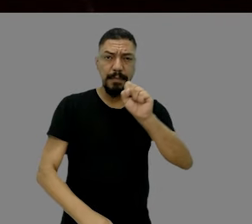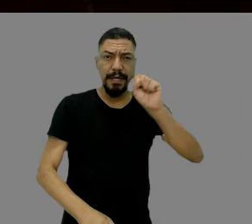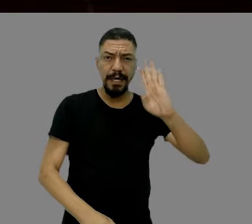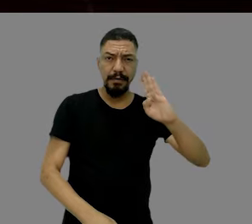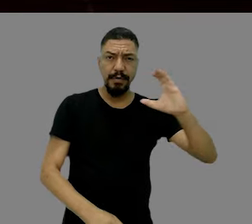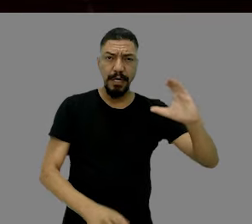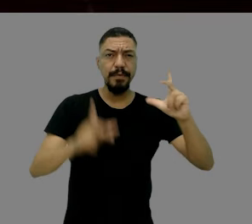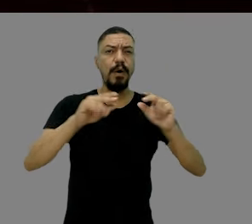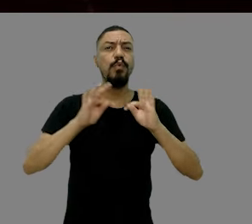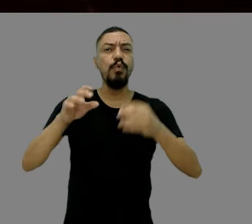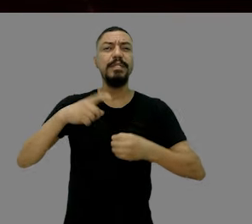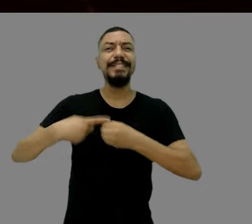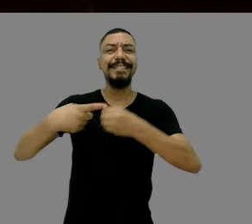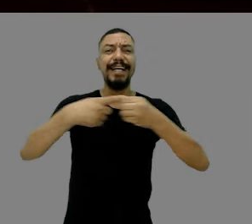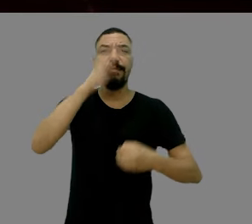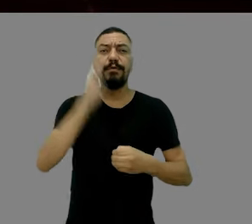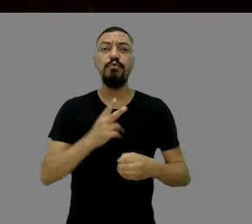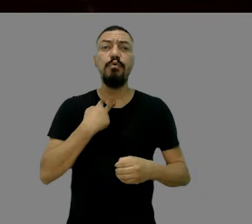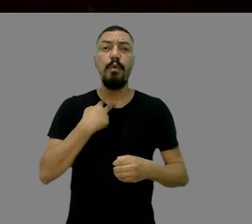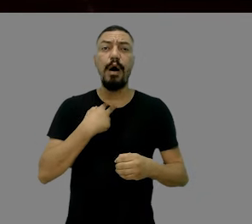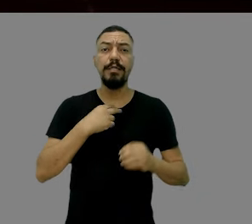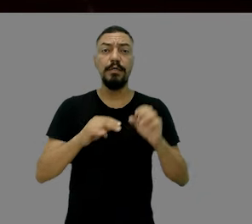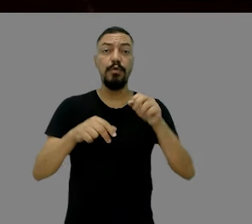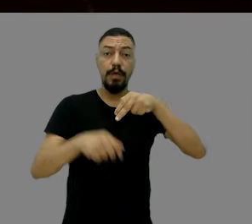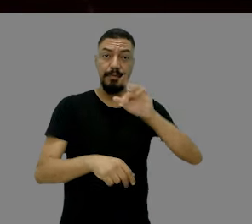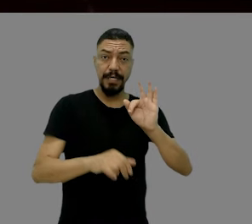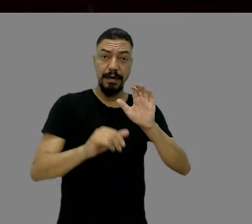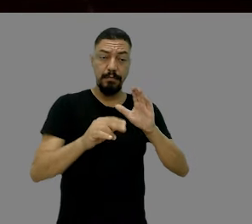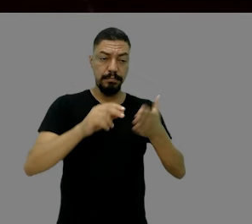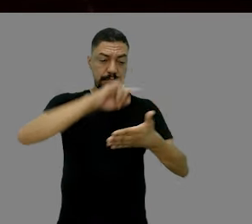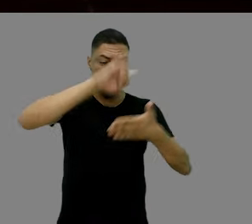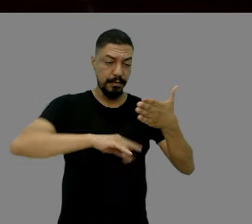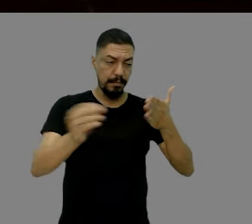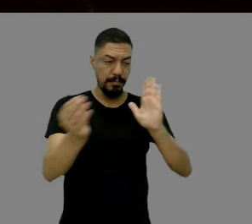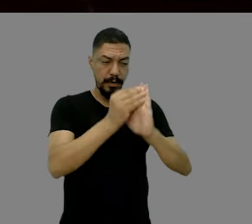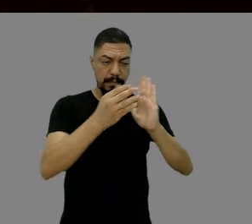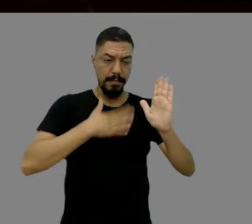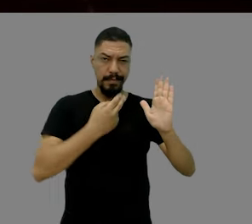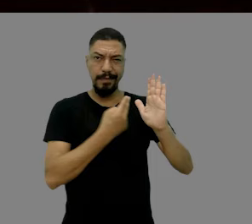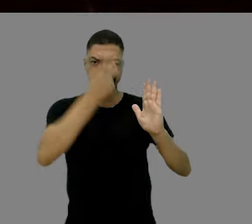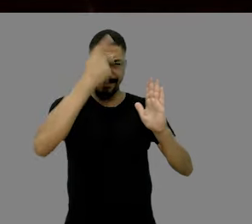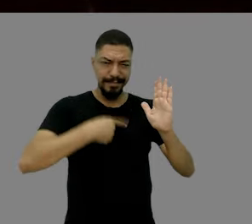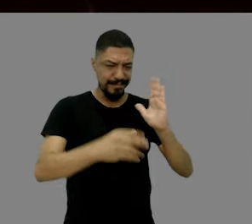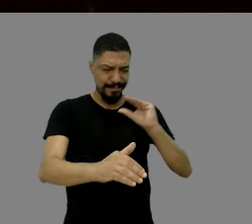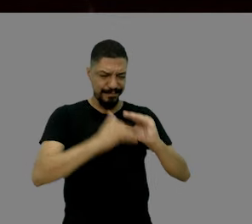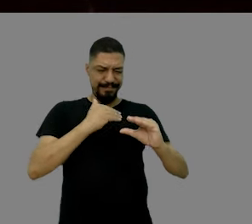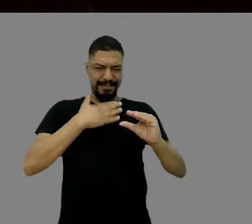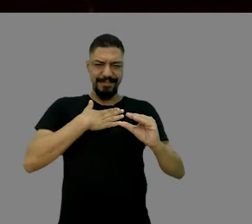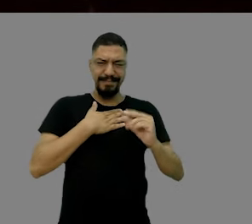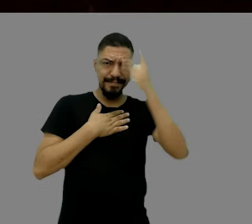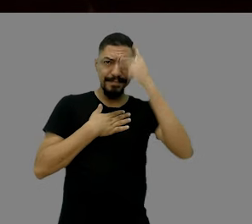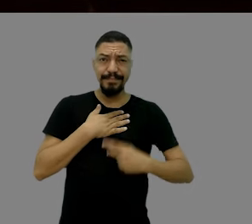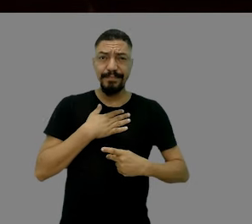onde a gente não pode emitir nota para si próprio. Então, nesse caso, existem outras formas de fazer